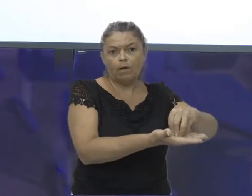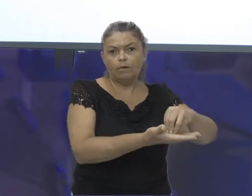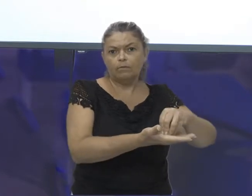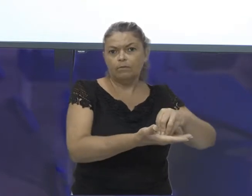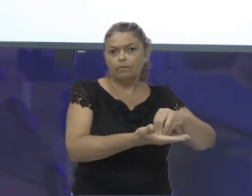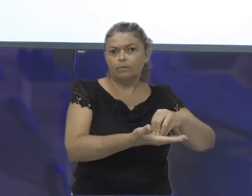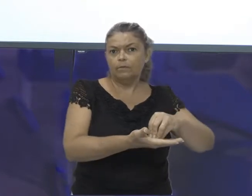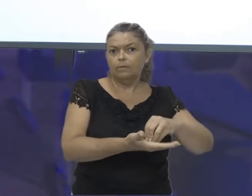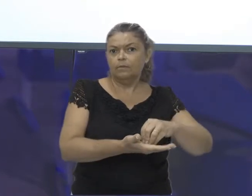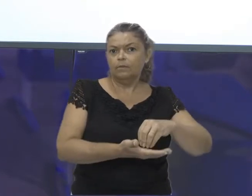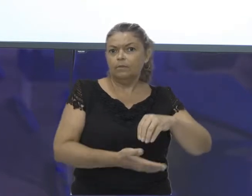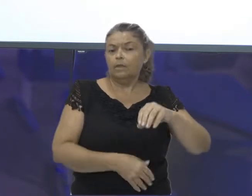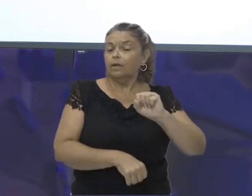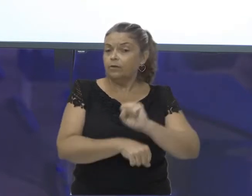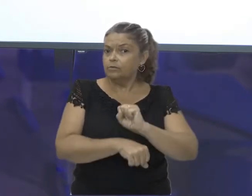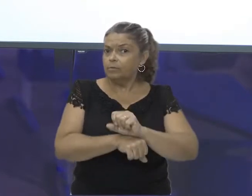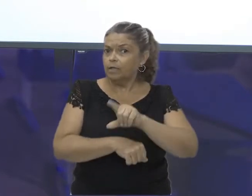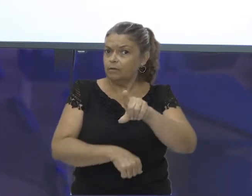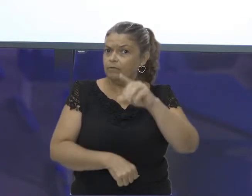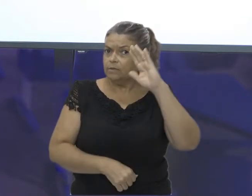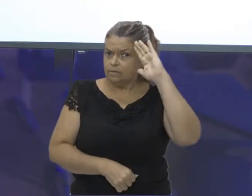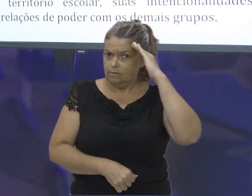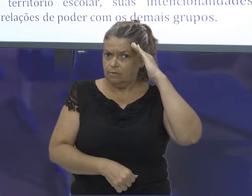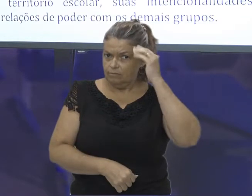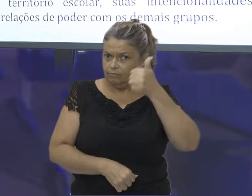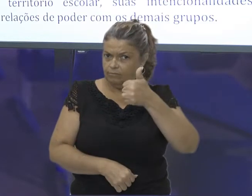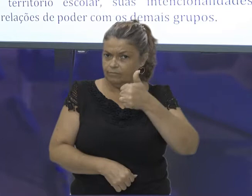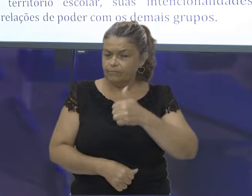que vocês estejam entendendo.